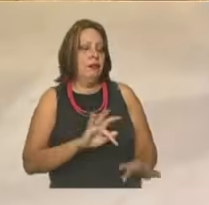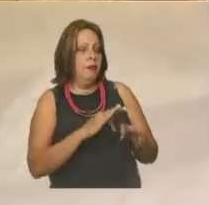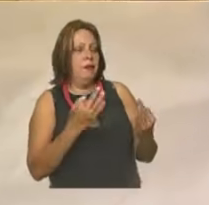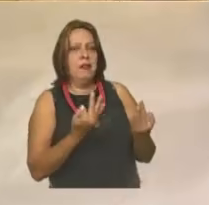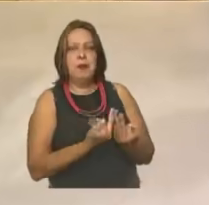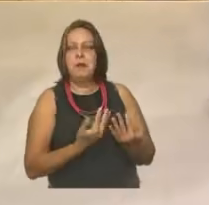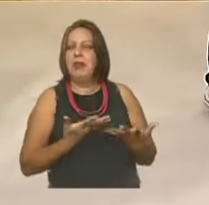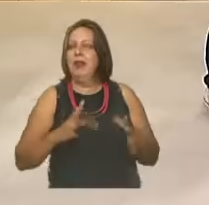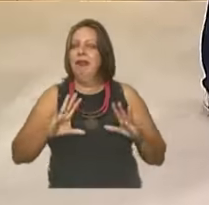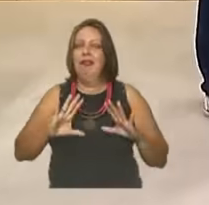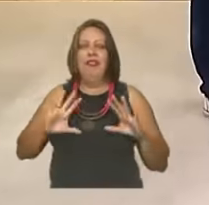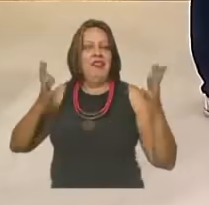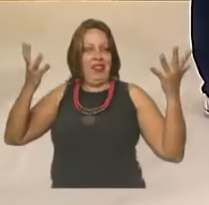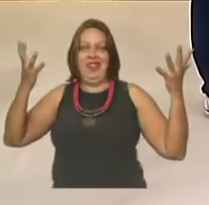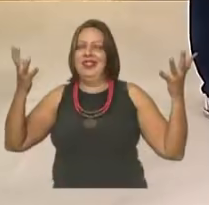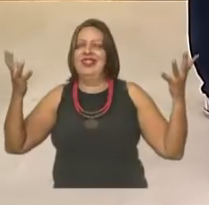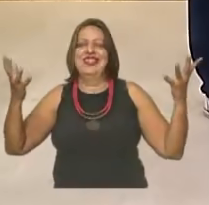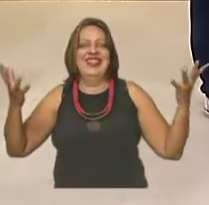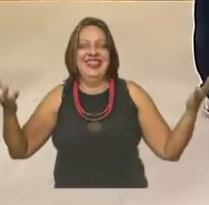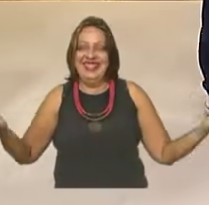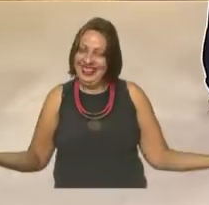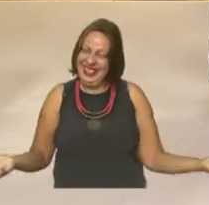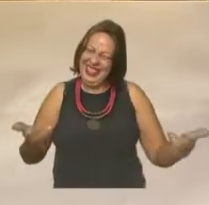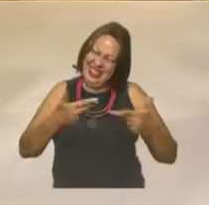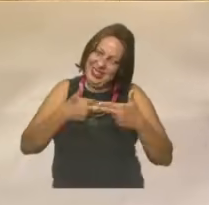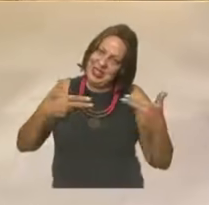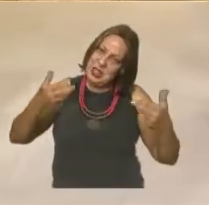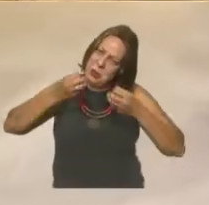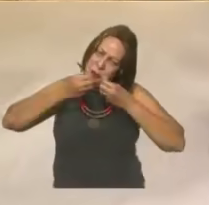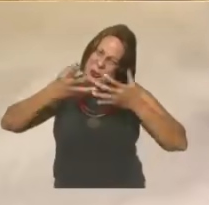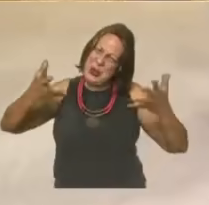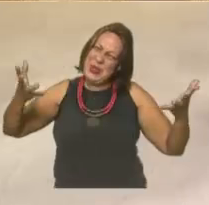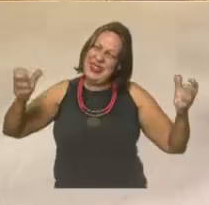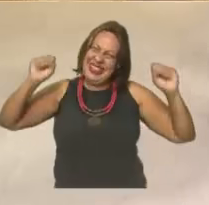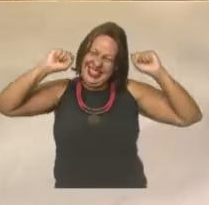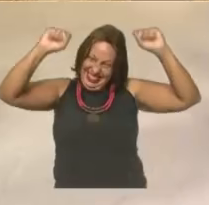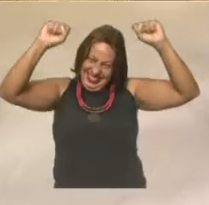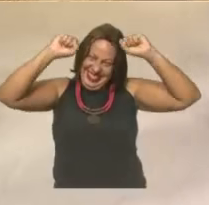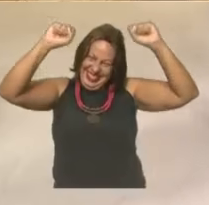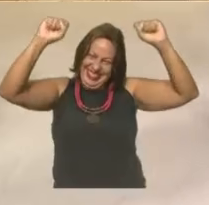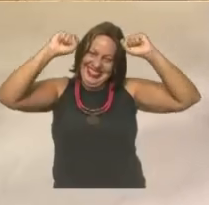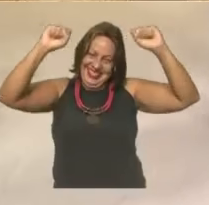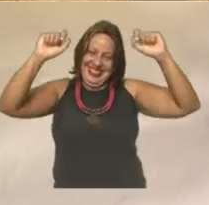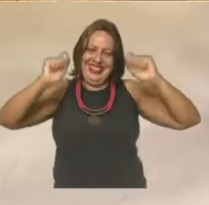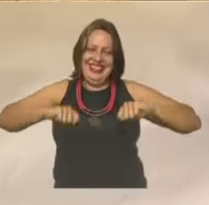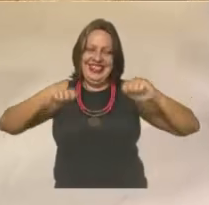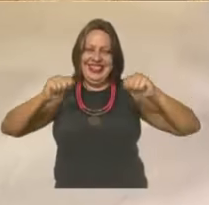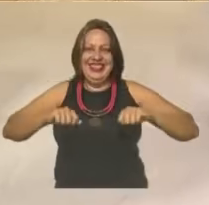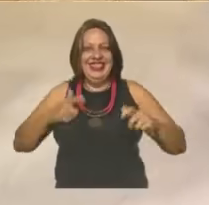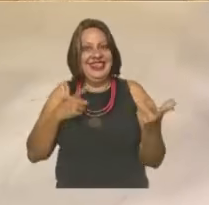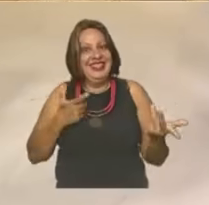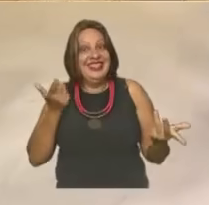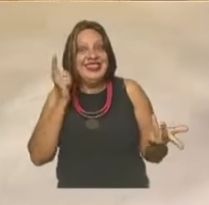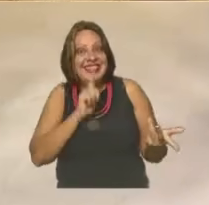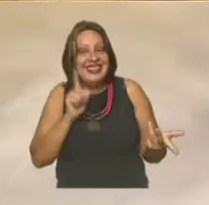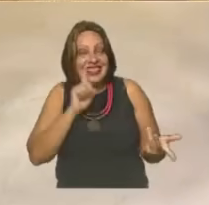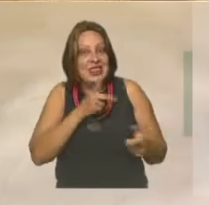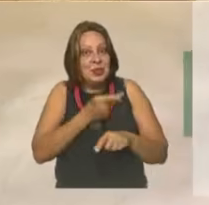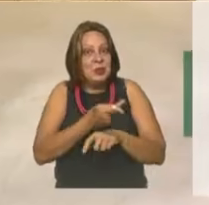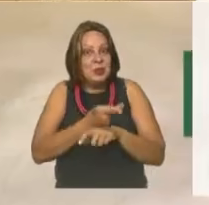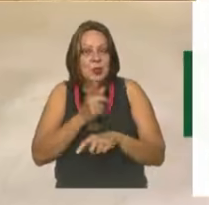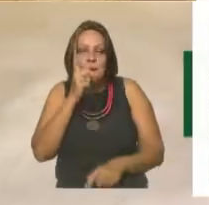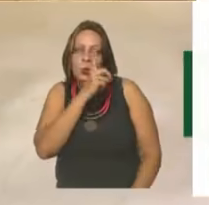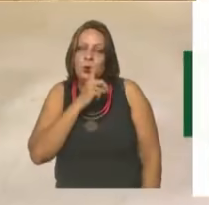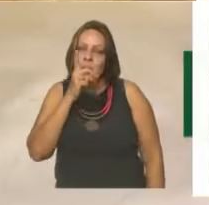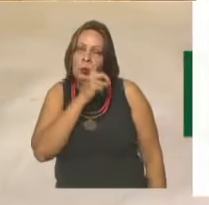toda fazer a festa, hein? Olha, coisa boa, pode comemorar, porque vou te falar, viu? Receber um prêmio como esse num